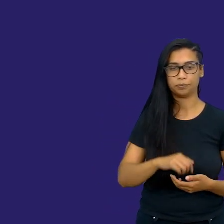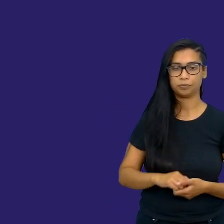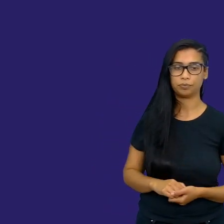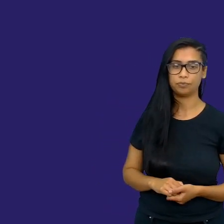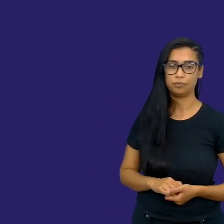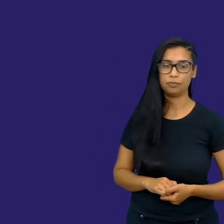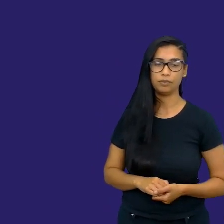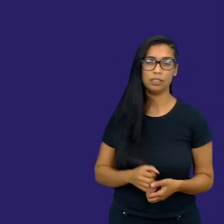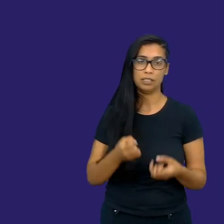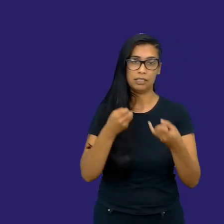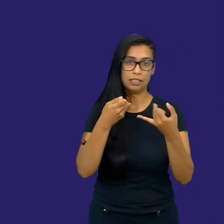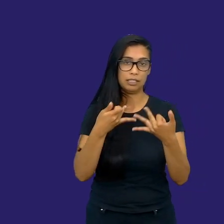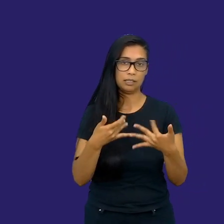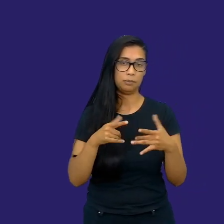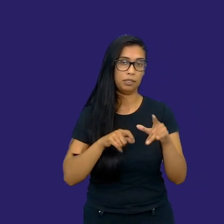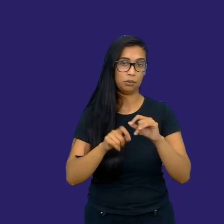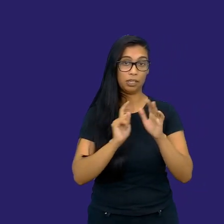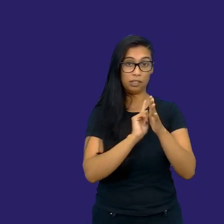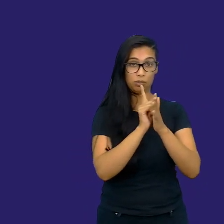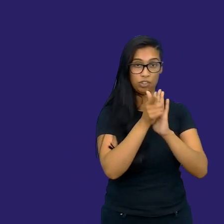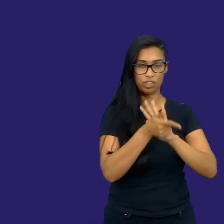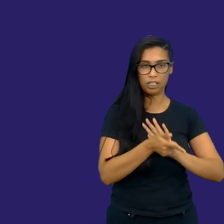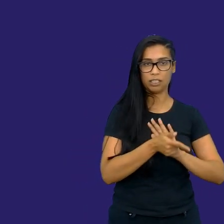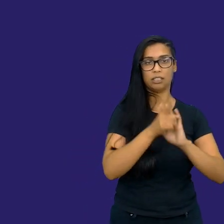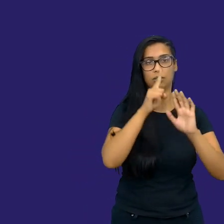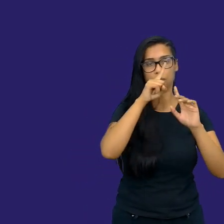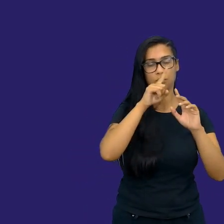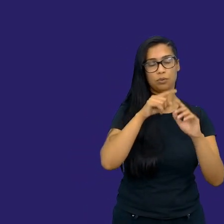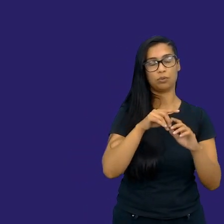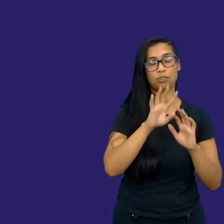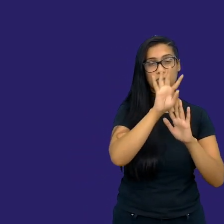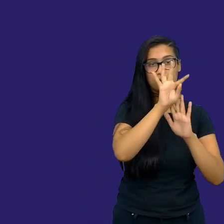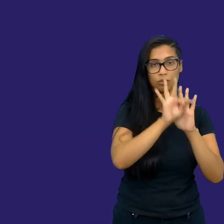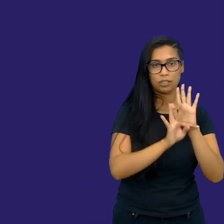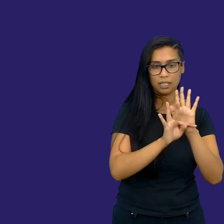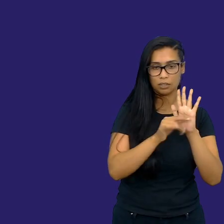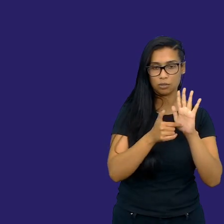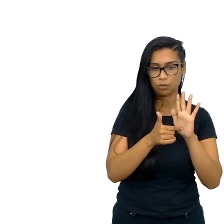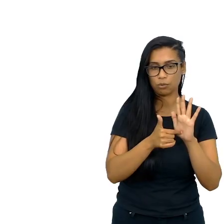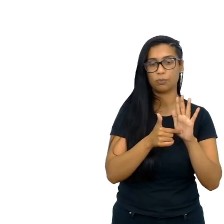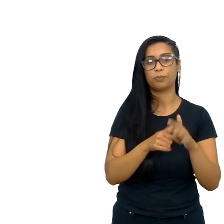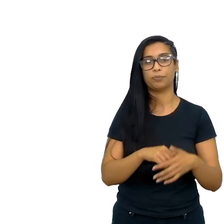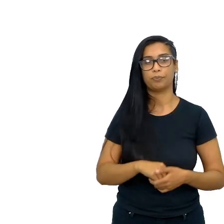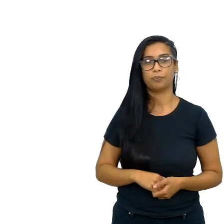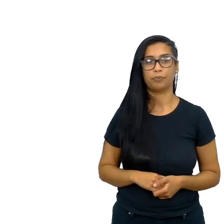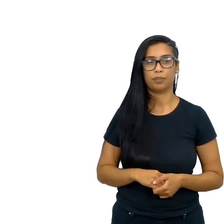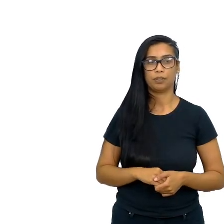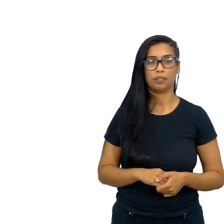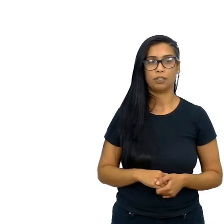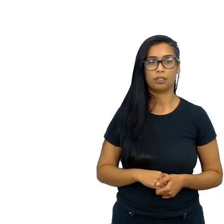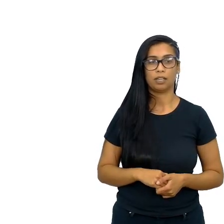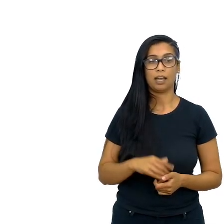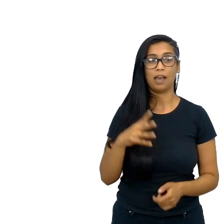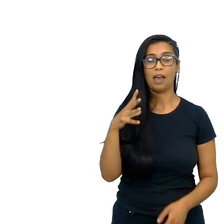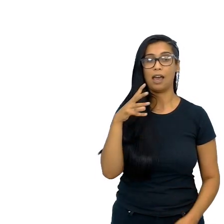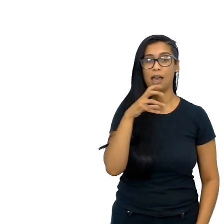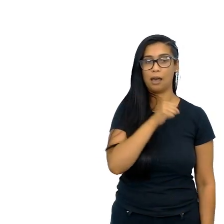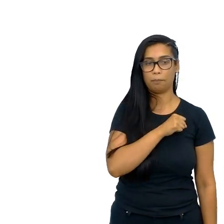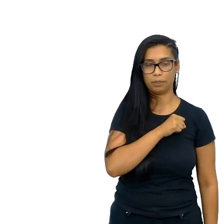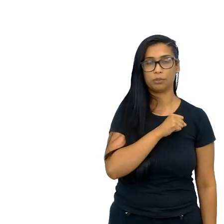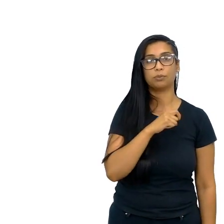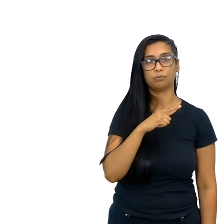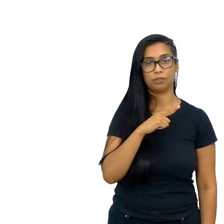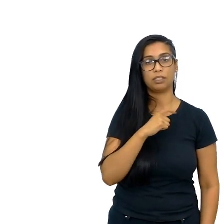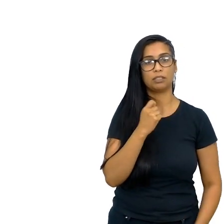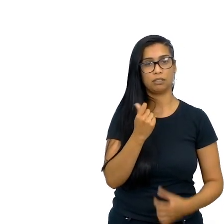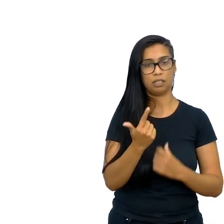aí analisar um gênero textual. Para evidenciar essa coleta, nós vamos ver aqui rapidamente, né, que existem